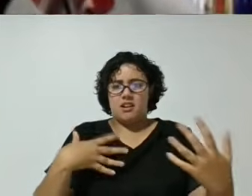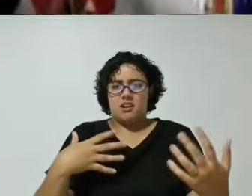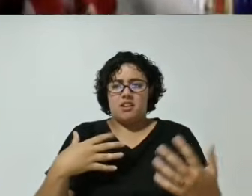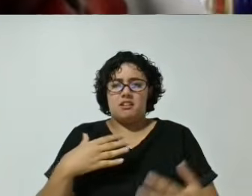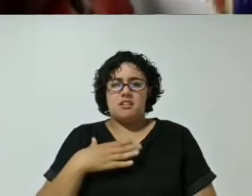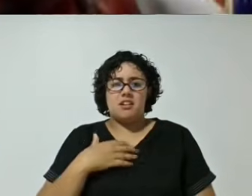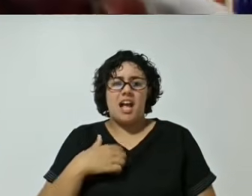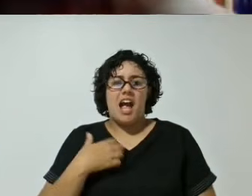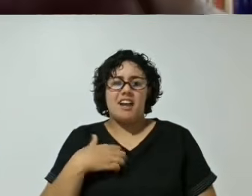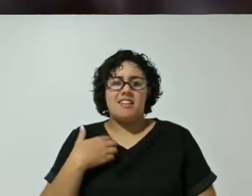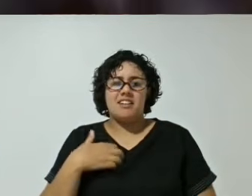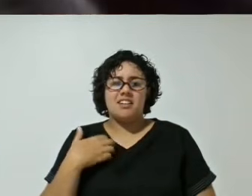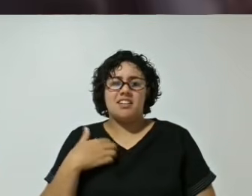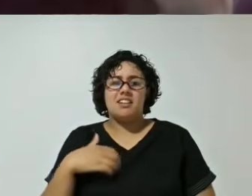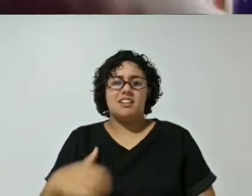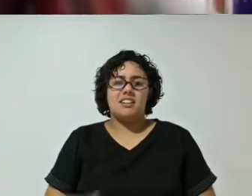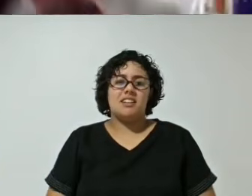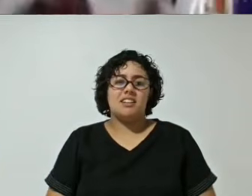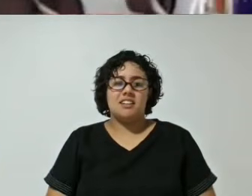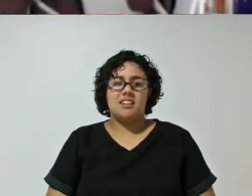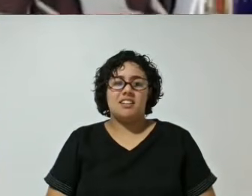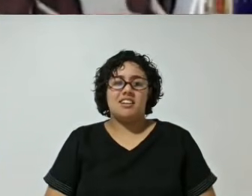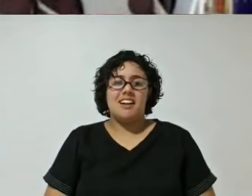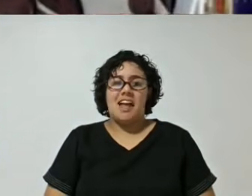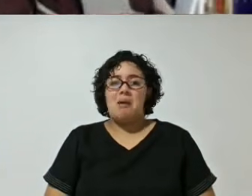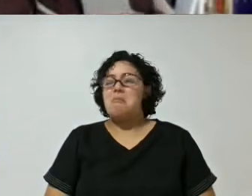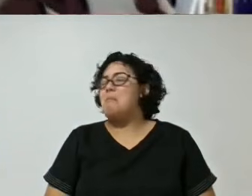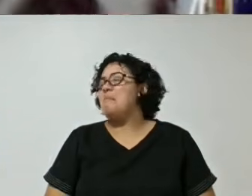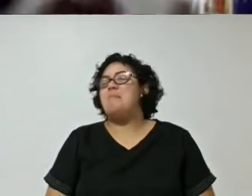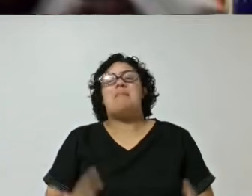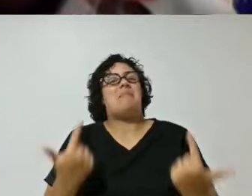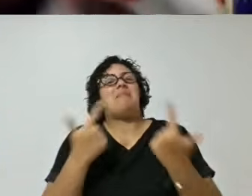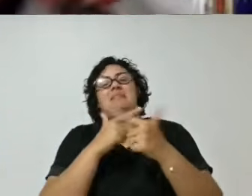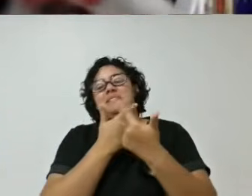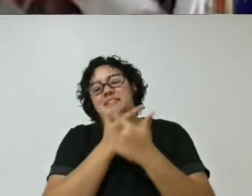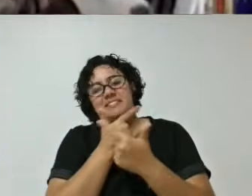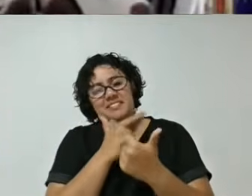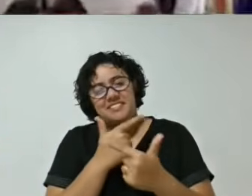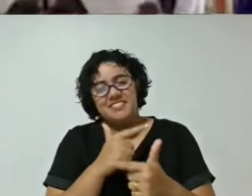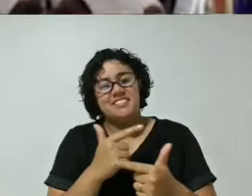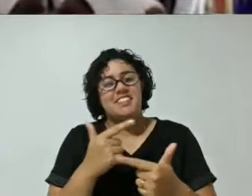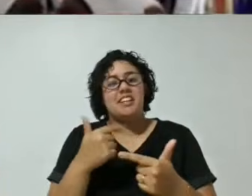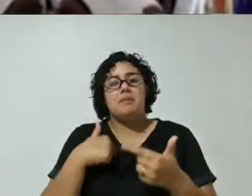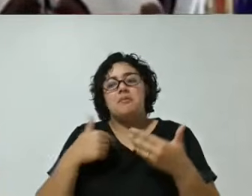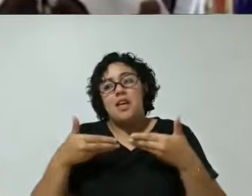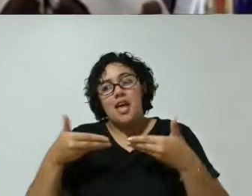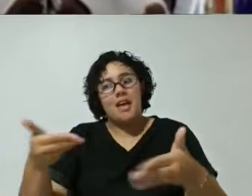tá? Então esse foi o meu batismo, sabe? Foi a minha recepção.